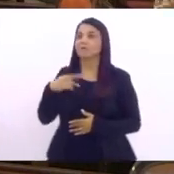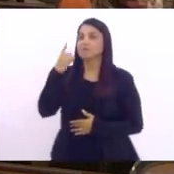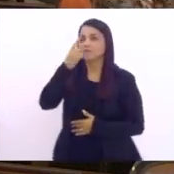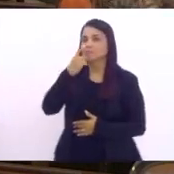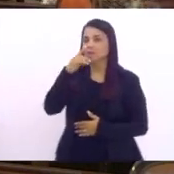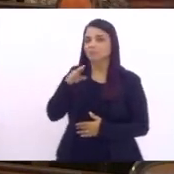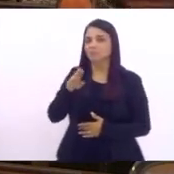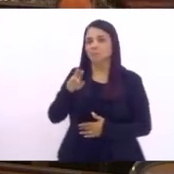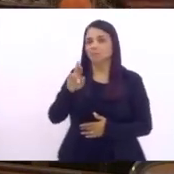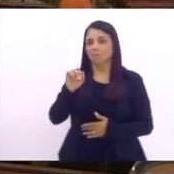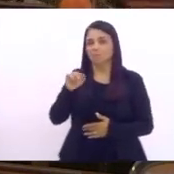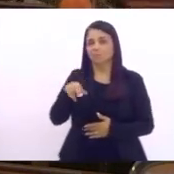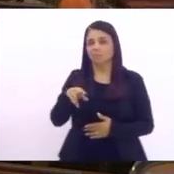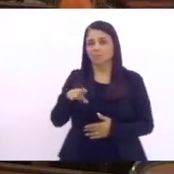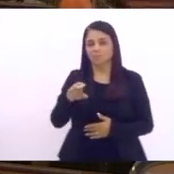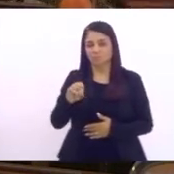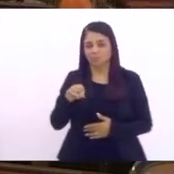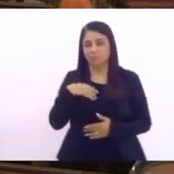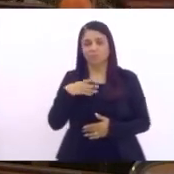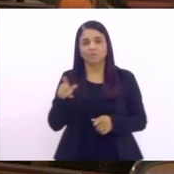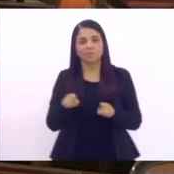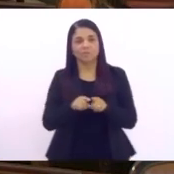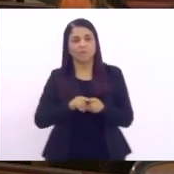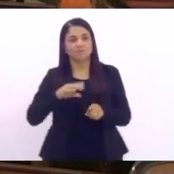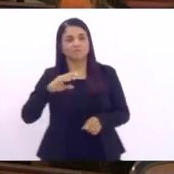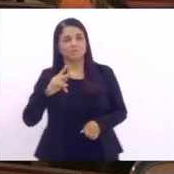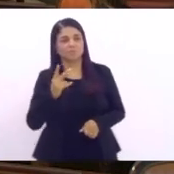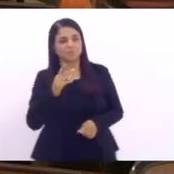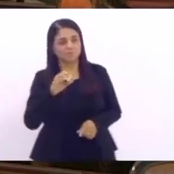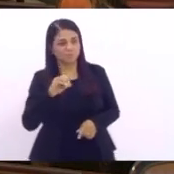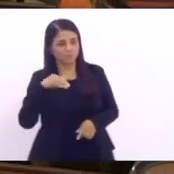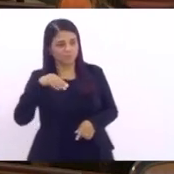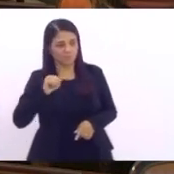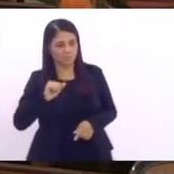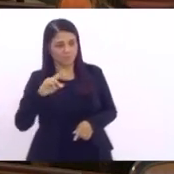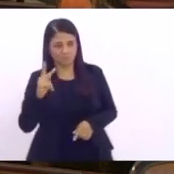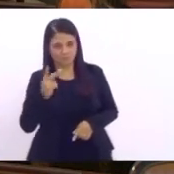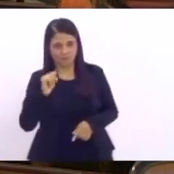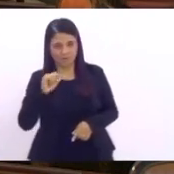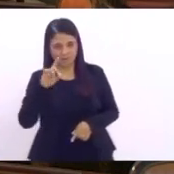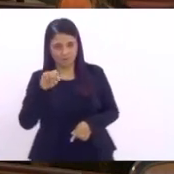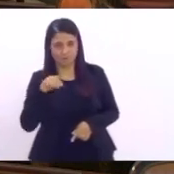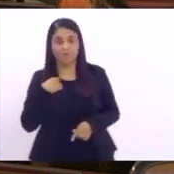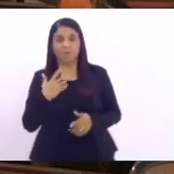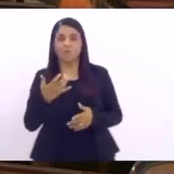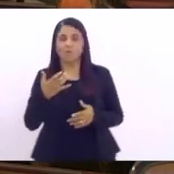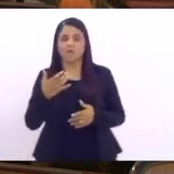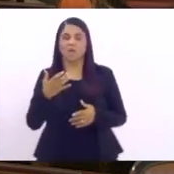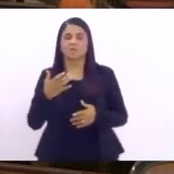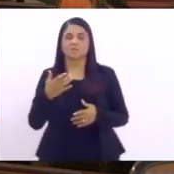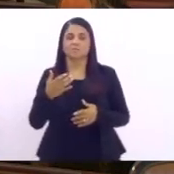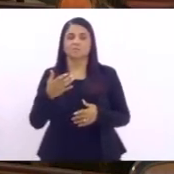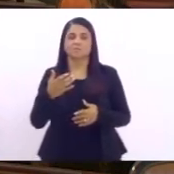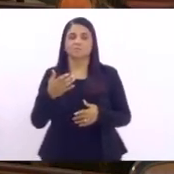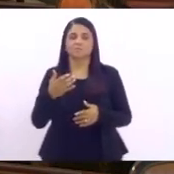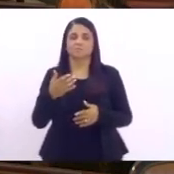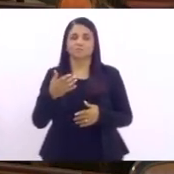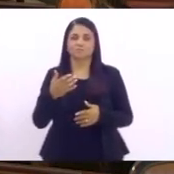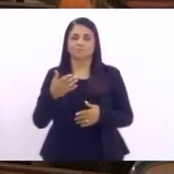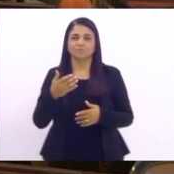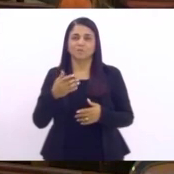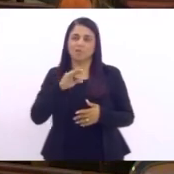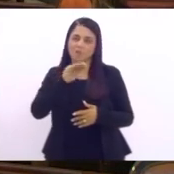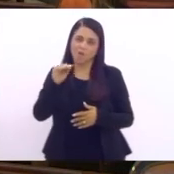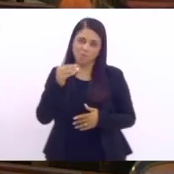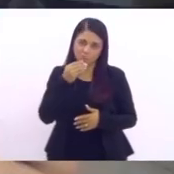Chico Machado. Eu só queria deixar aqui reservado, aproveitar essa oportunidade e